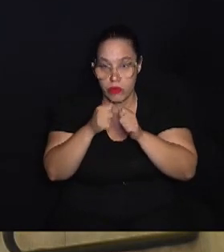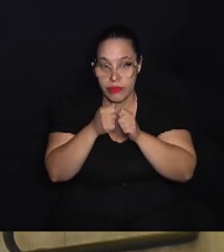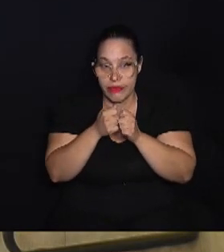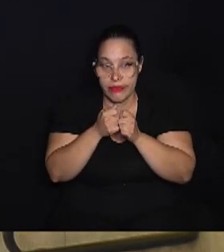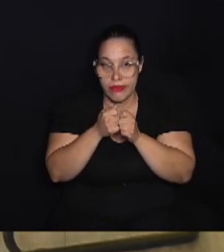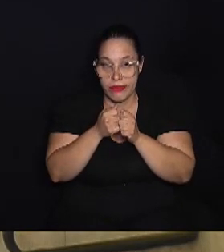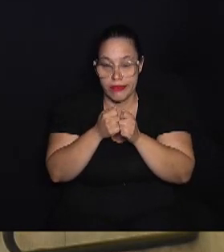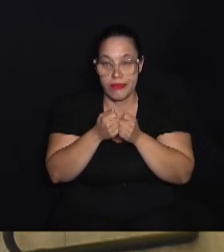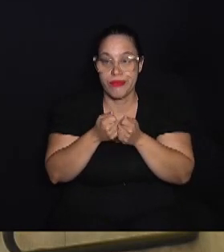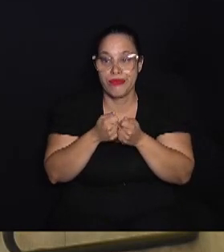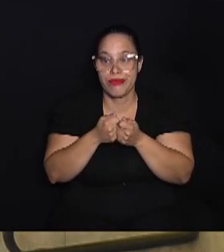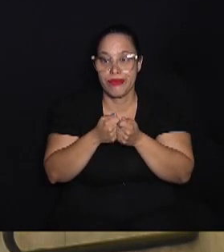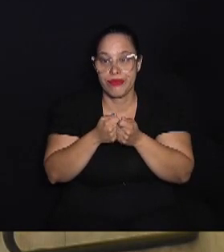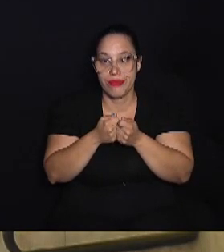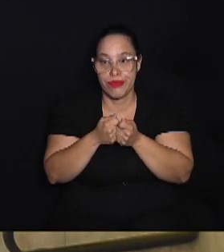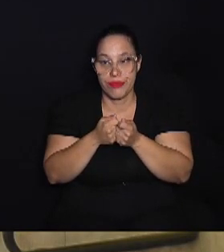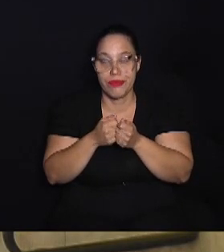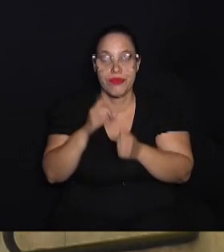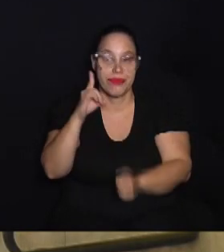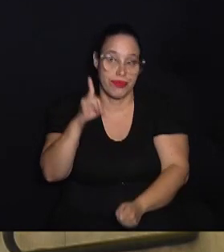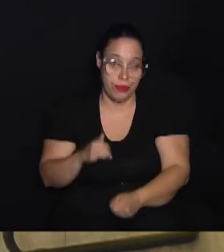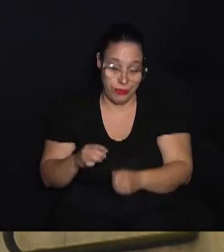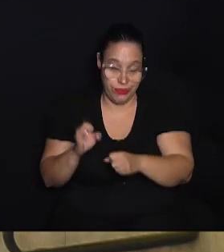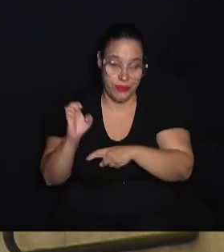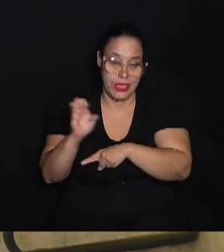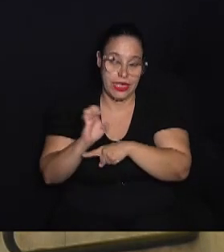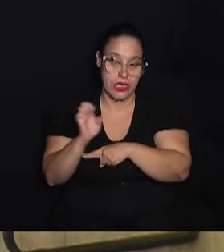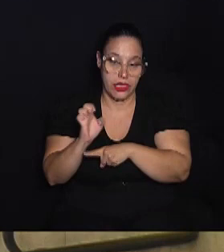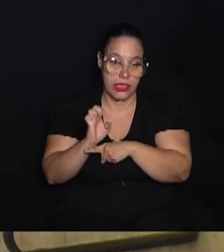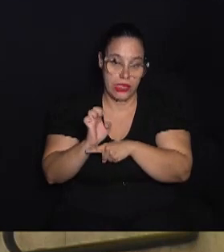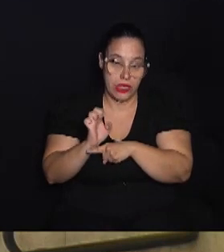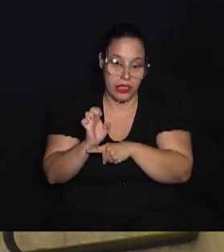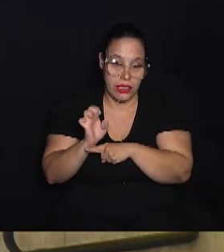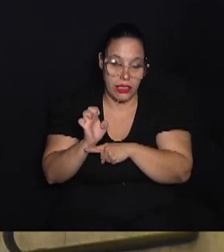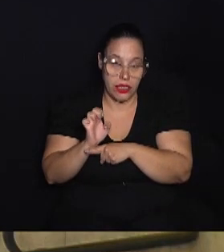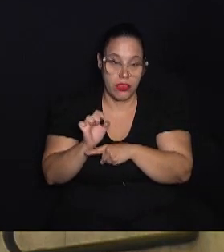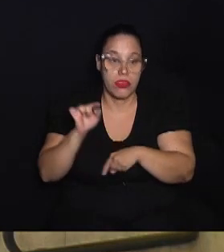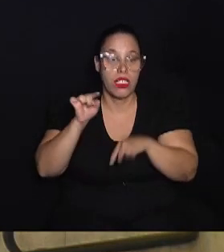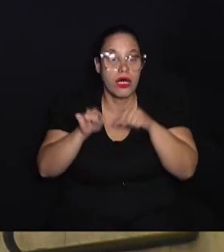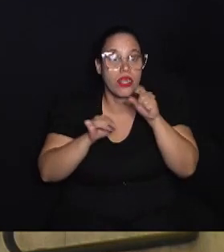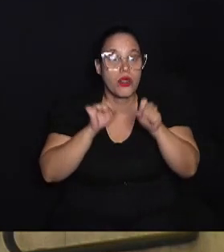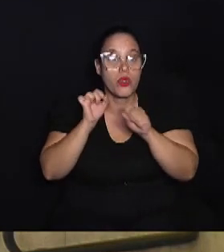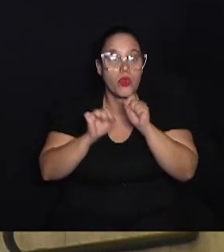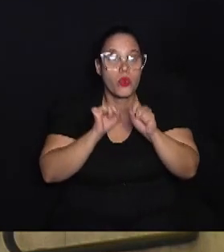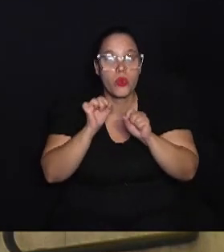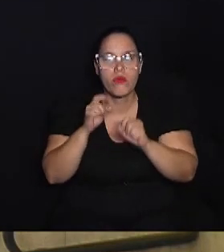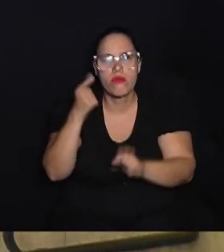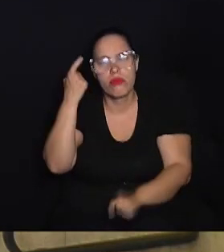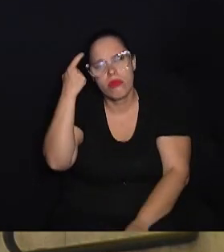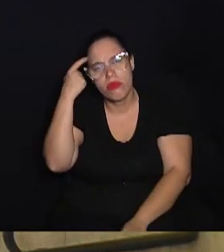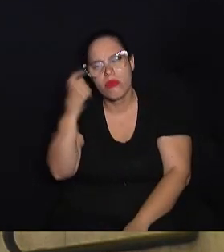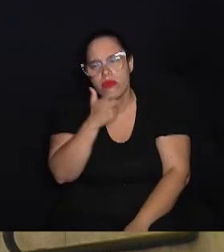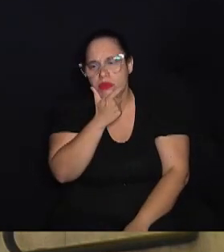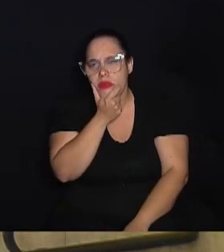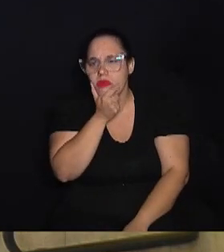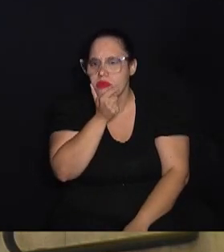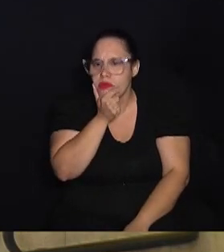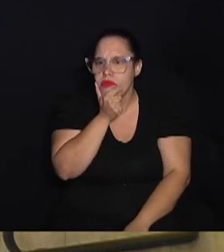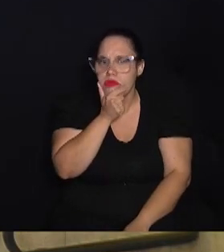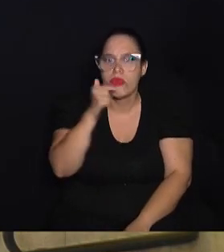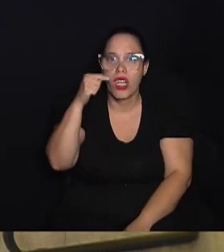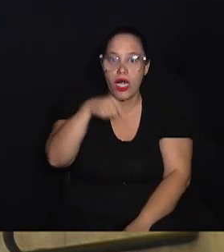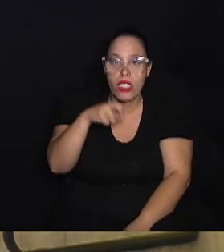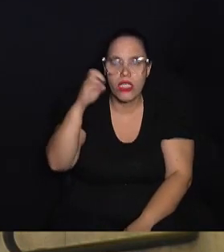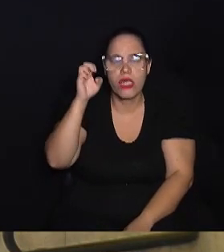com gestores dos estados e tudo mais em relação a isso. Quando a gente pensa, como que é a questão aqui no estado de